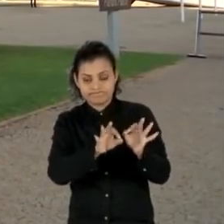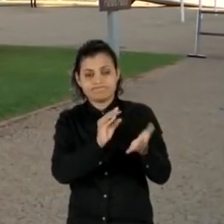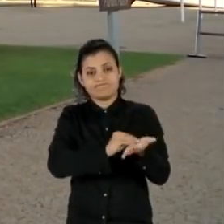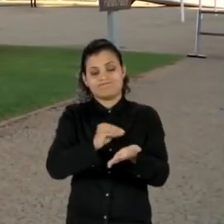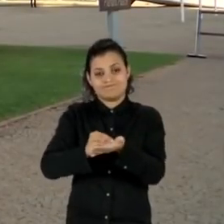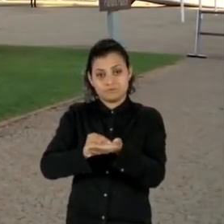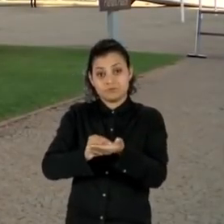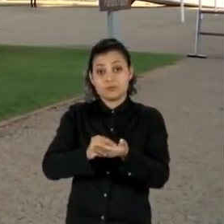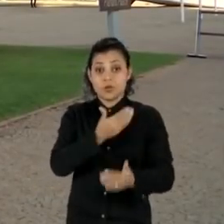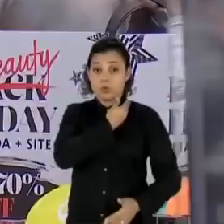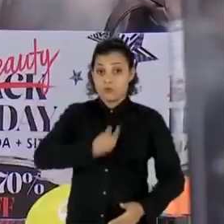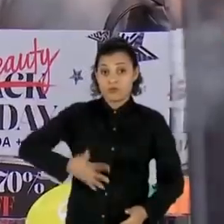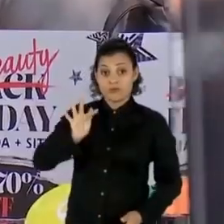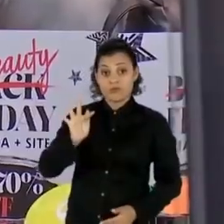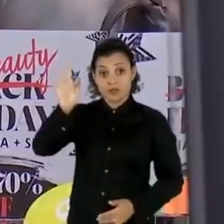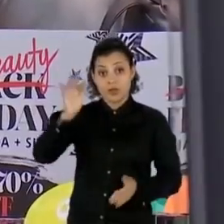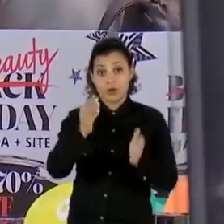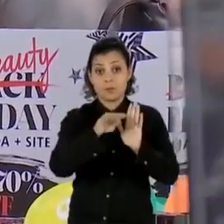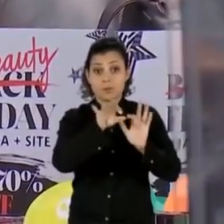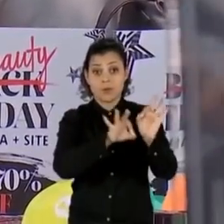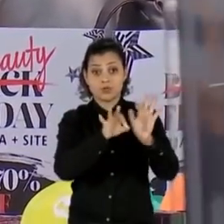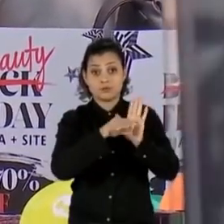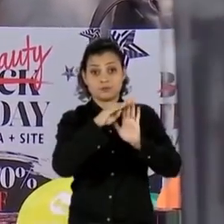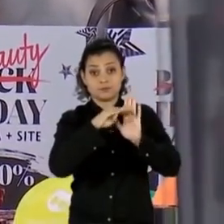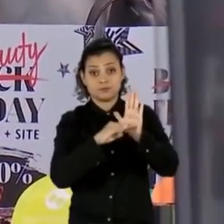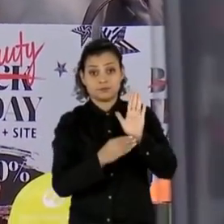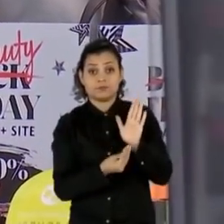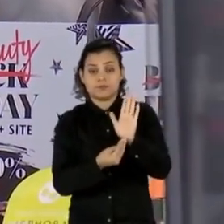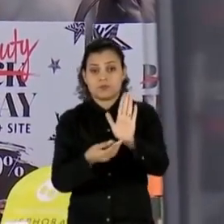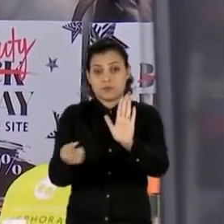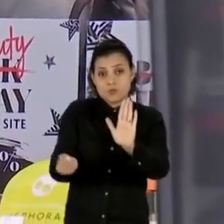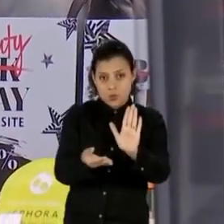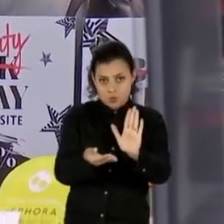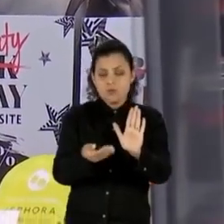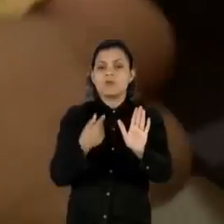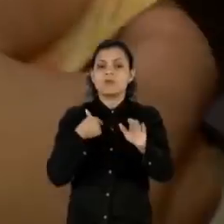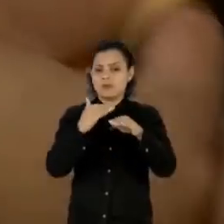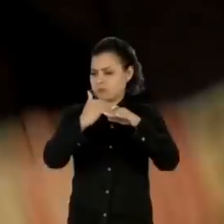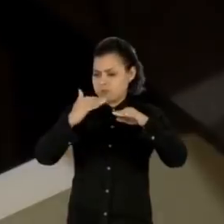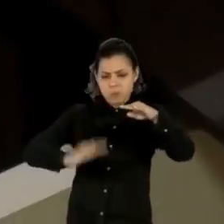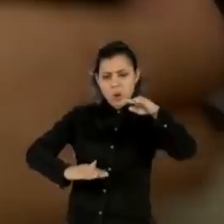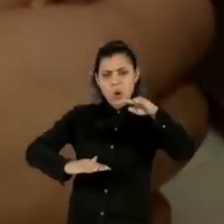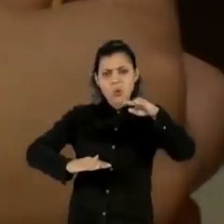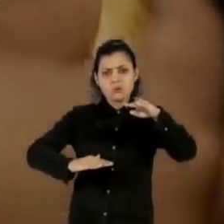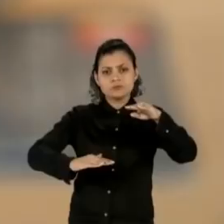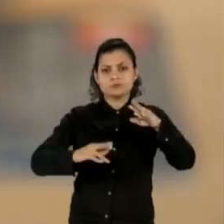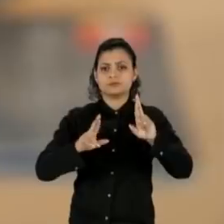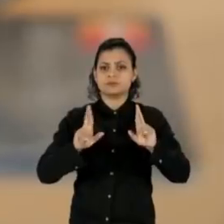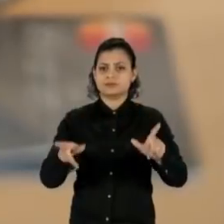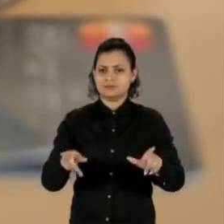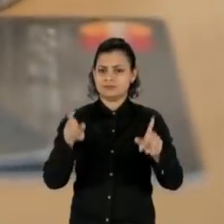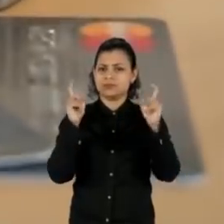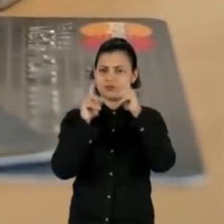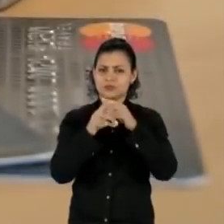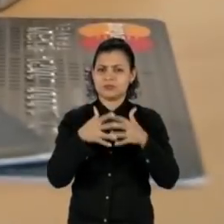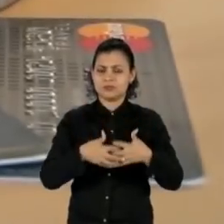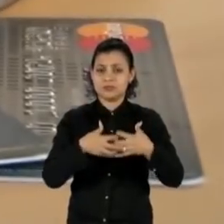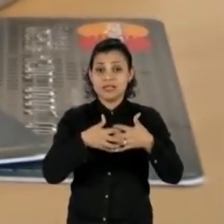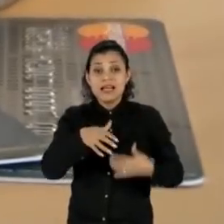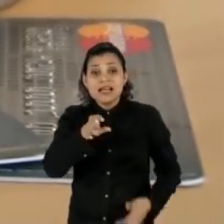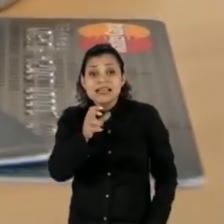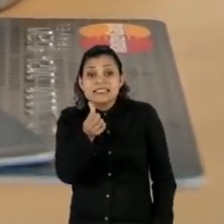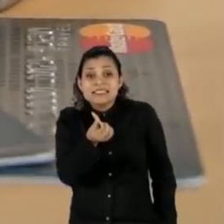federal deve enviar um novo projeto o sistema brasileiro além de contribuir para desigualdade é muito complexo são mais de